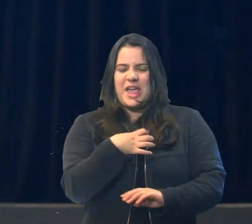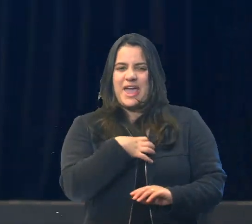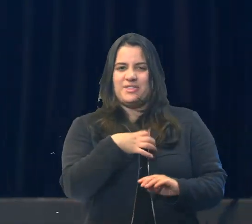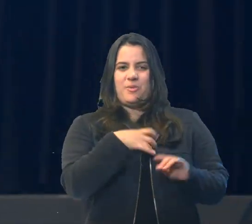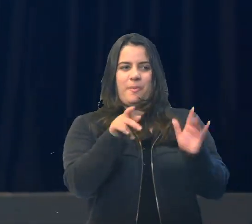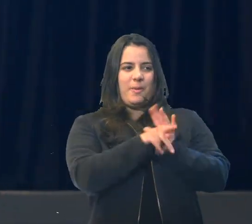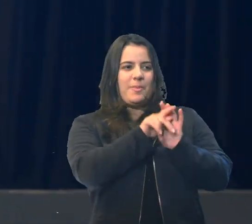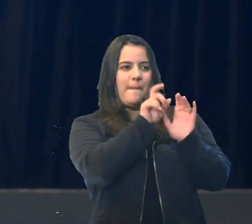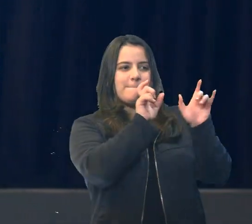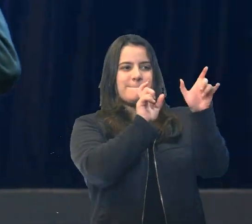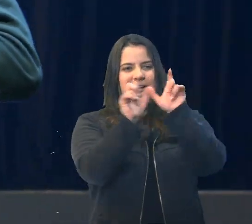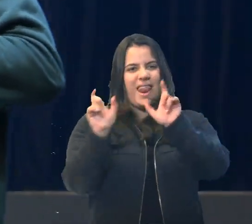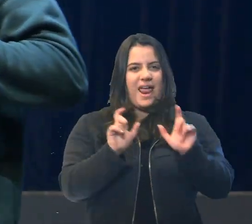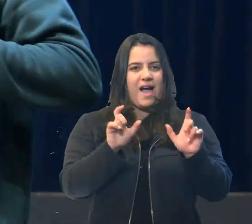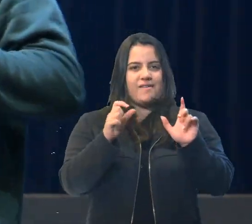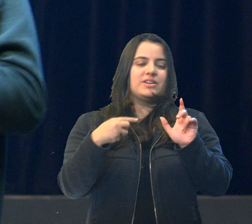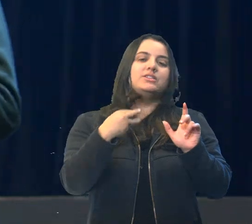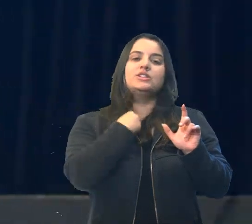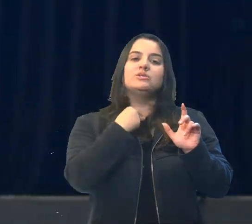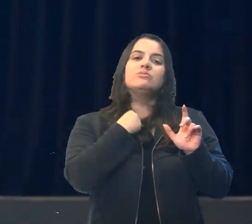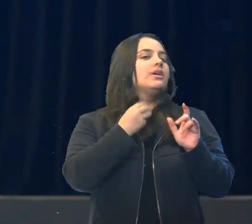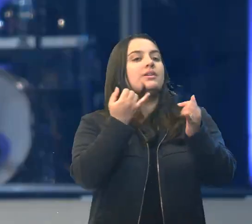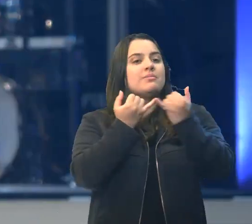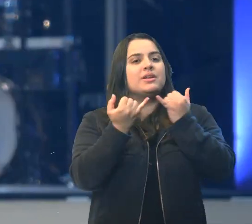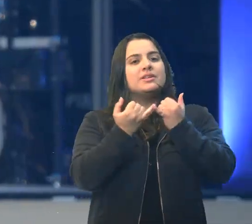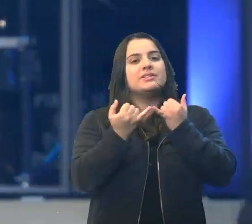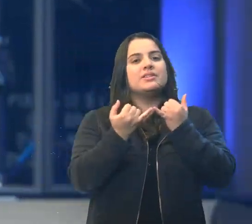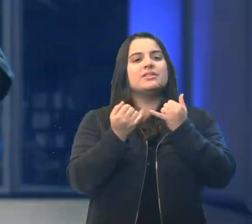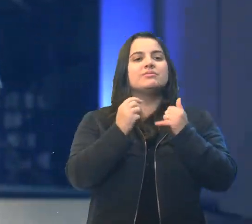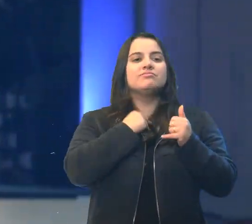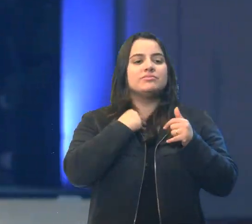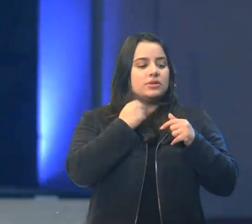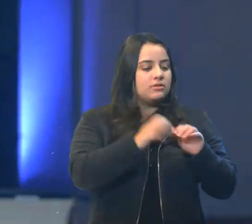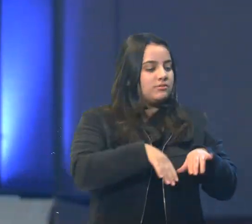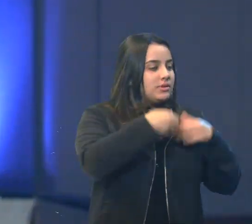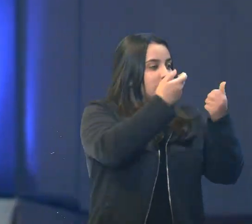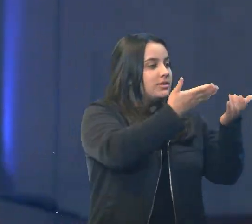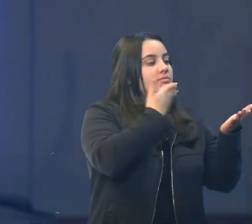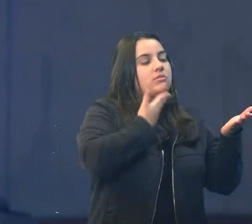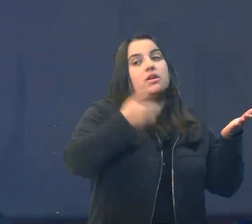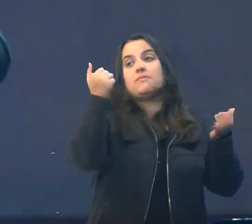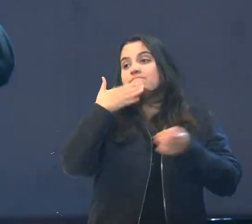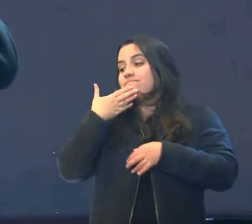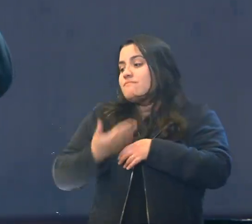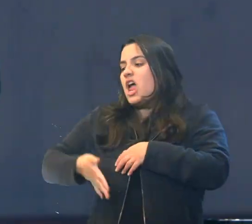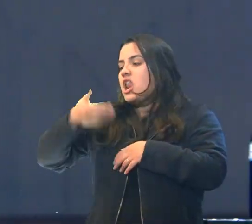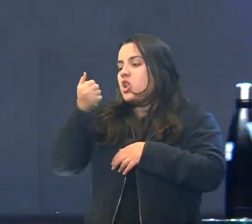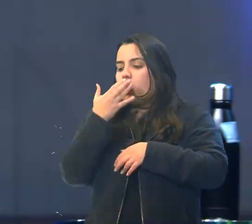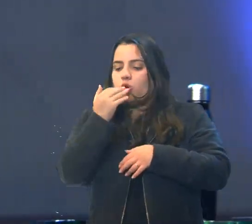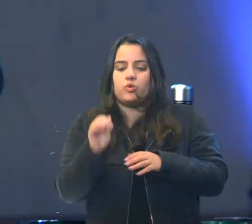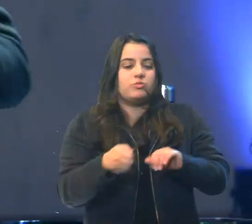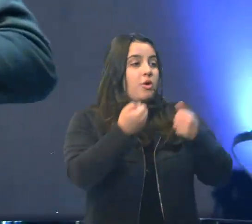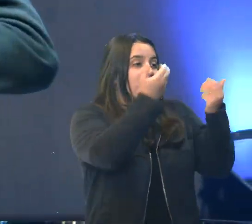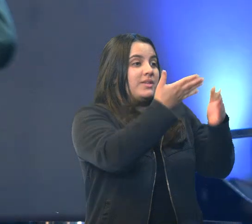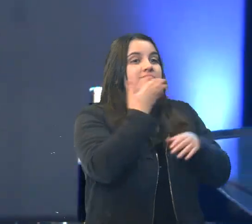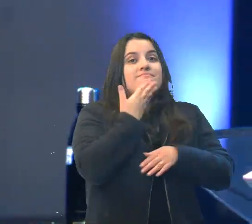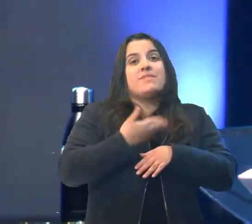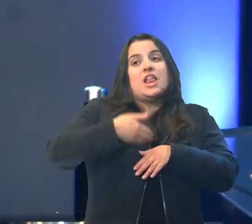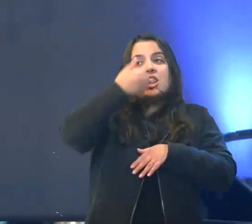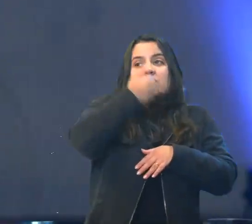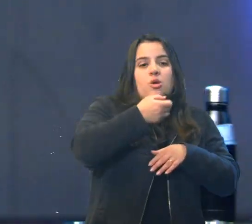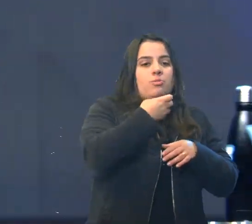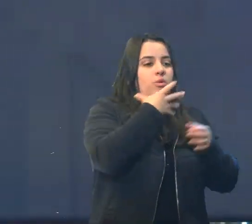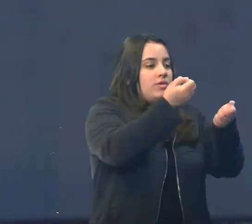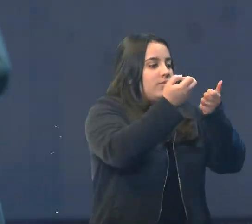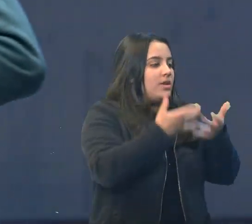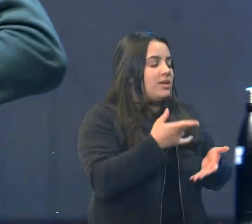falas dela ali, parece que ela estava dando o melhor dela para Jesus. Eu preciso dar a melhor comida, eu preciso dar a melhor boas-vindas, ele